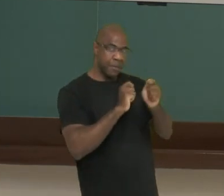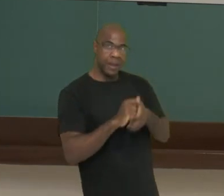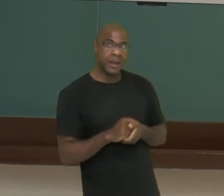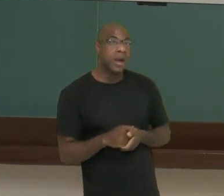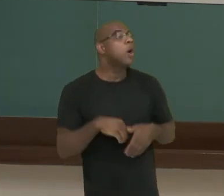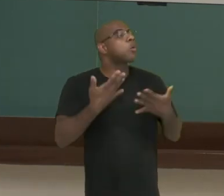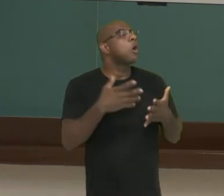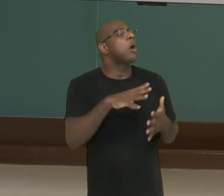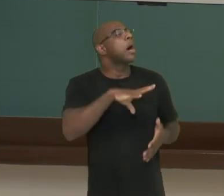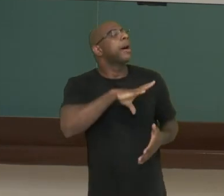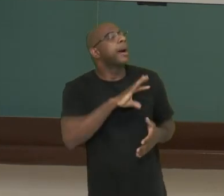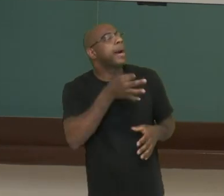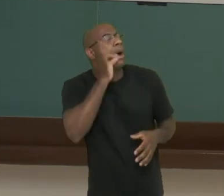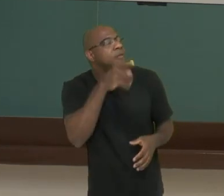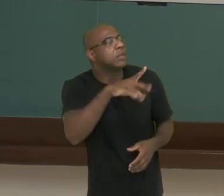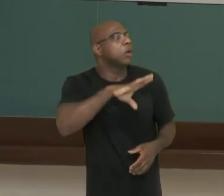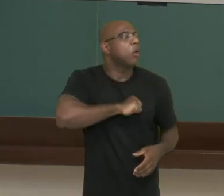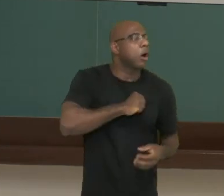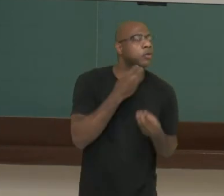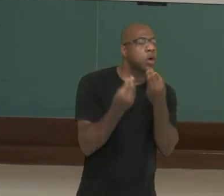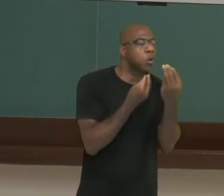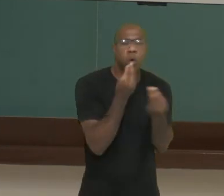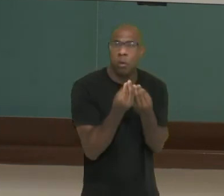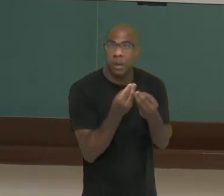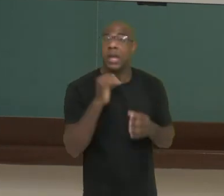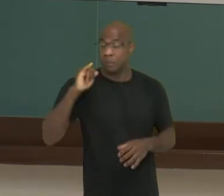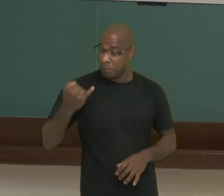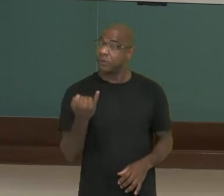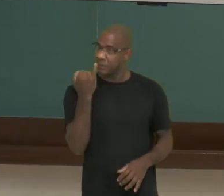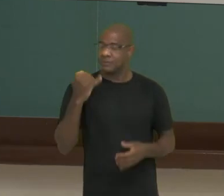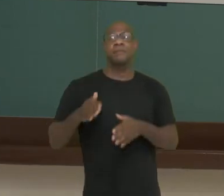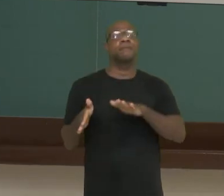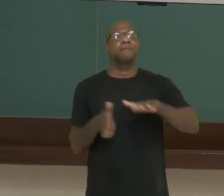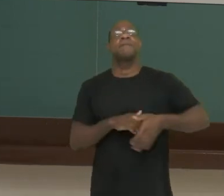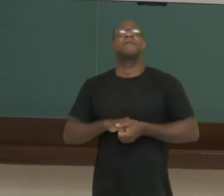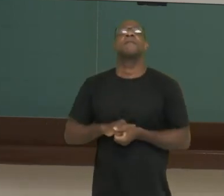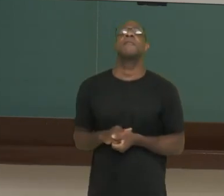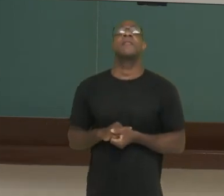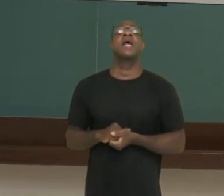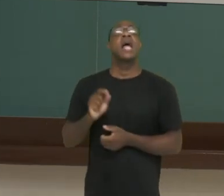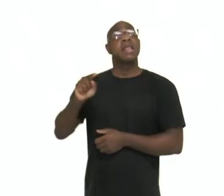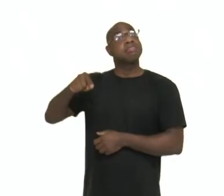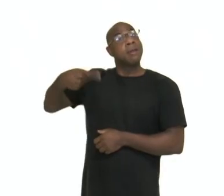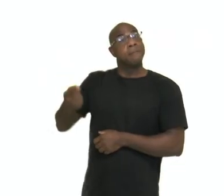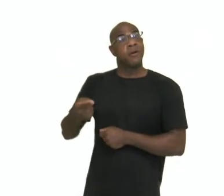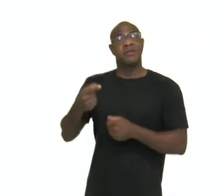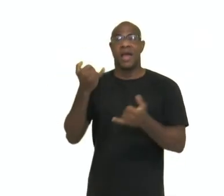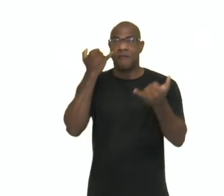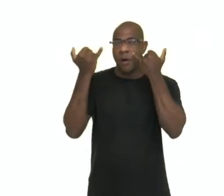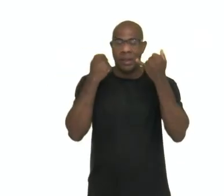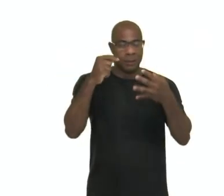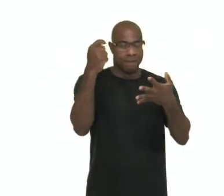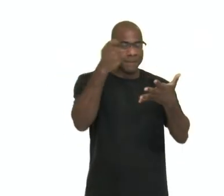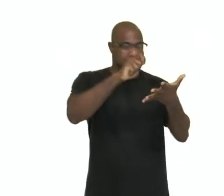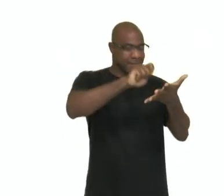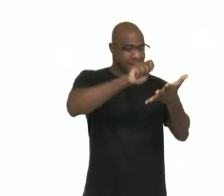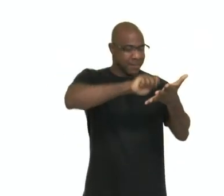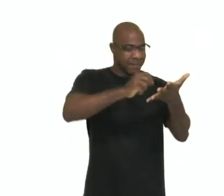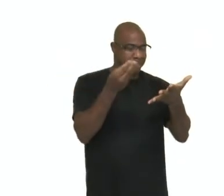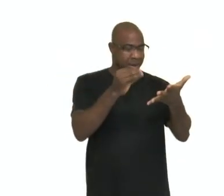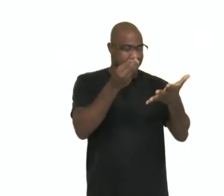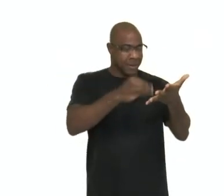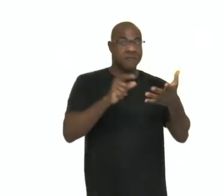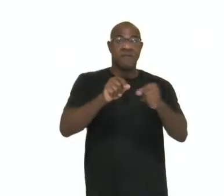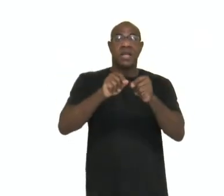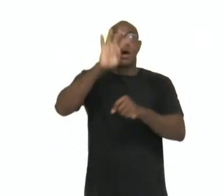esse questionário, vai ser bastante importante. Depois de ter obtido esses dados, vai ter que ser feita uma tabulação